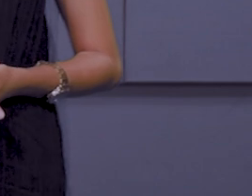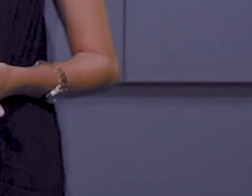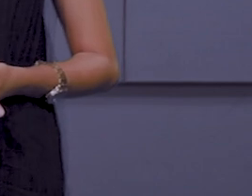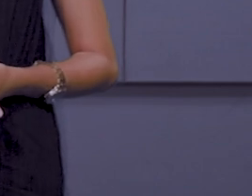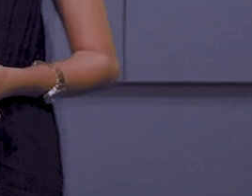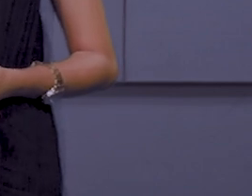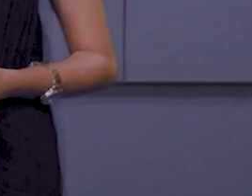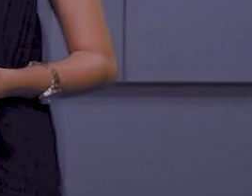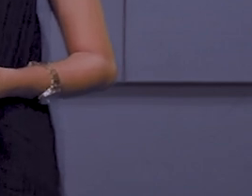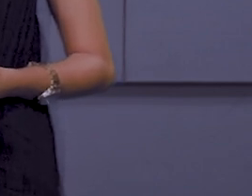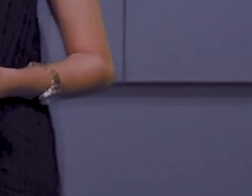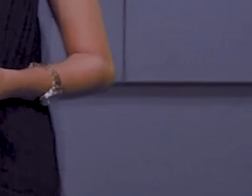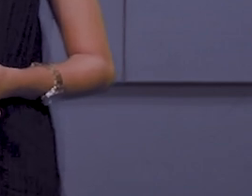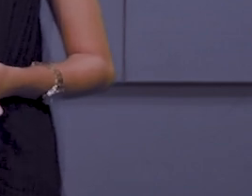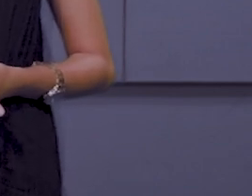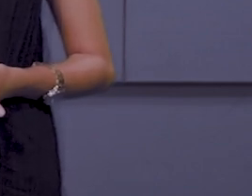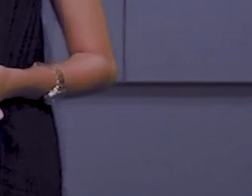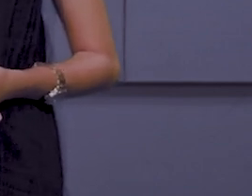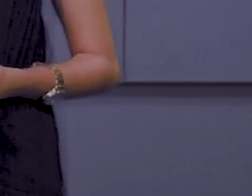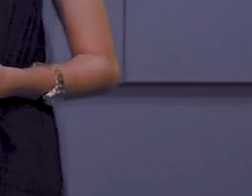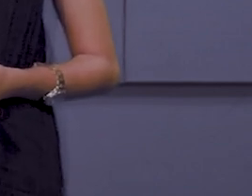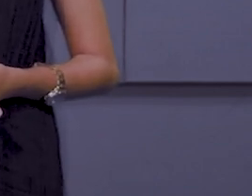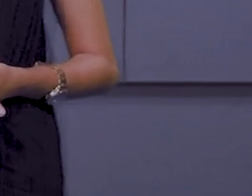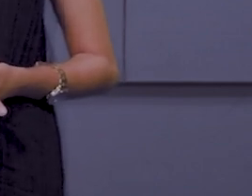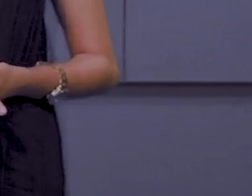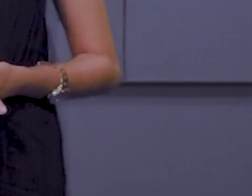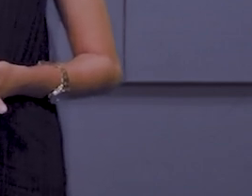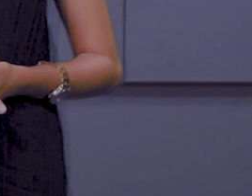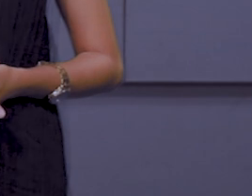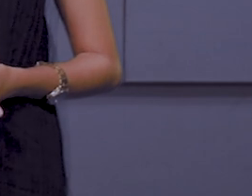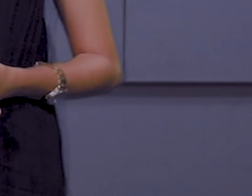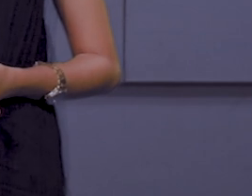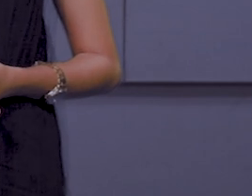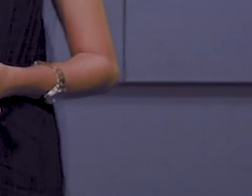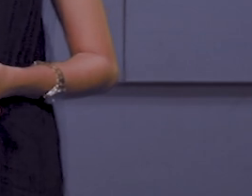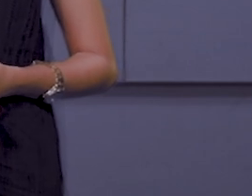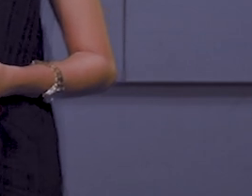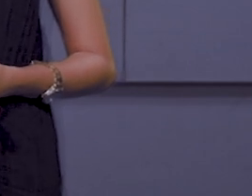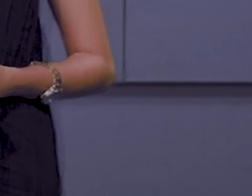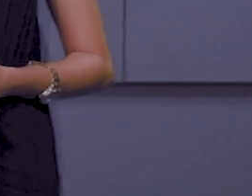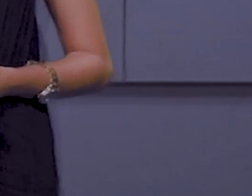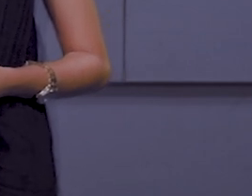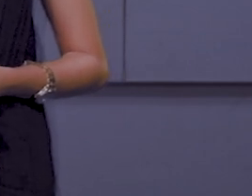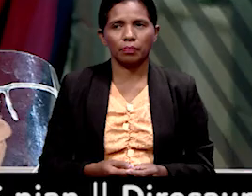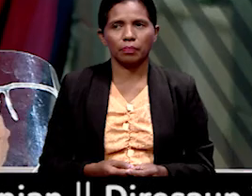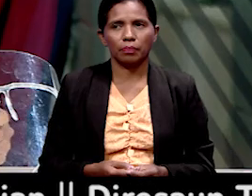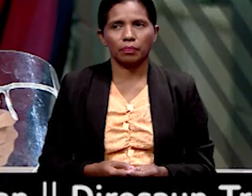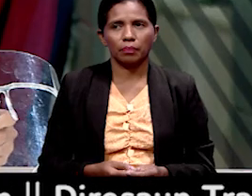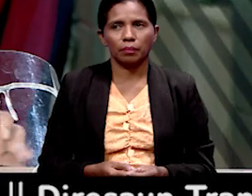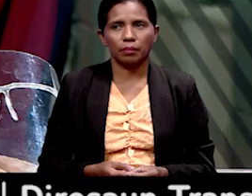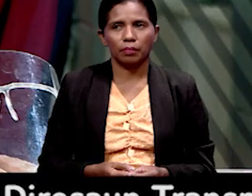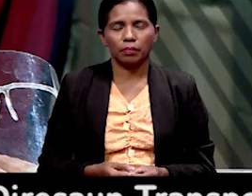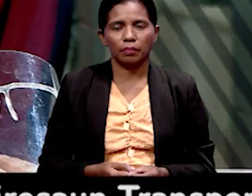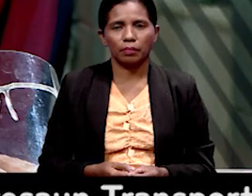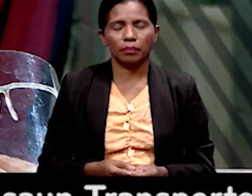Quer lua subscribe? Não há nem botão notificação. Atunone, e você irá lá com informação bom, você ame. Obrigada.